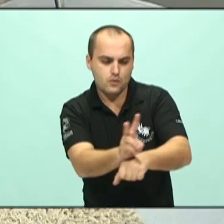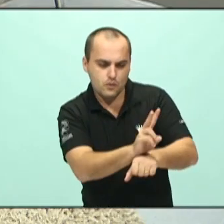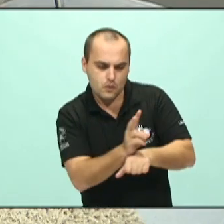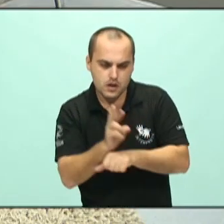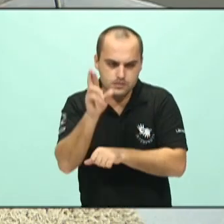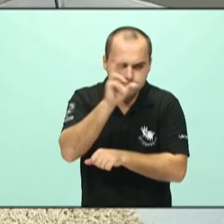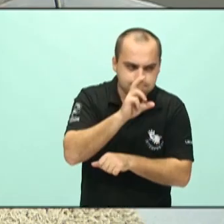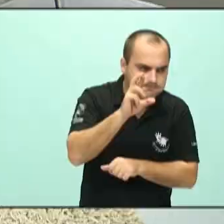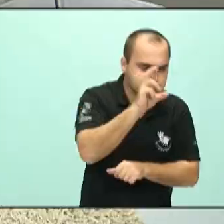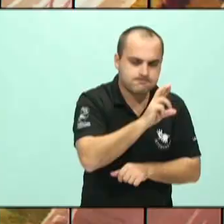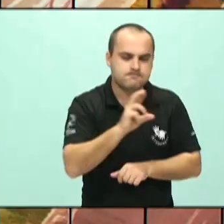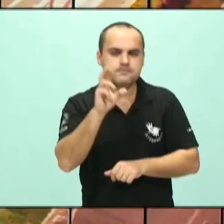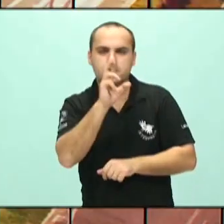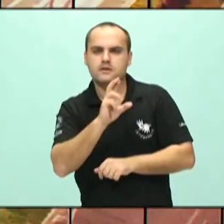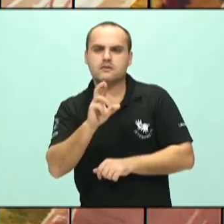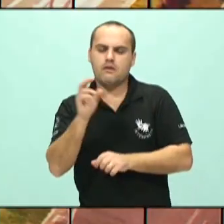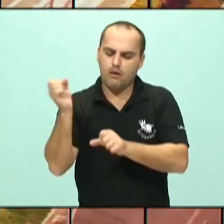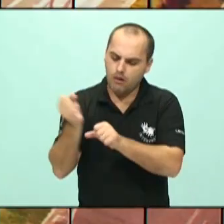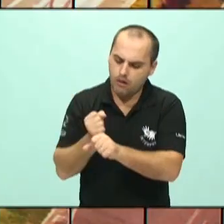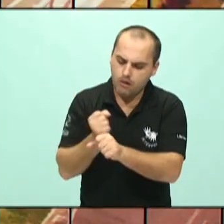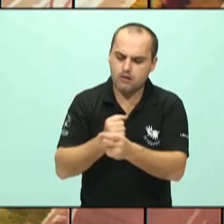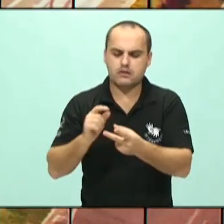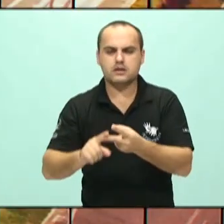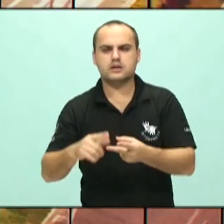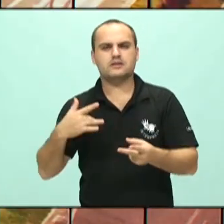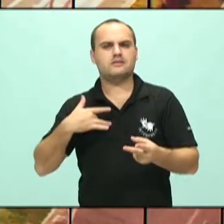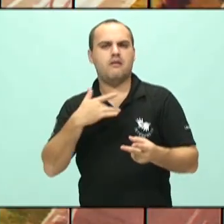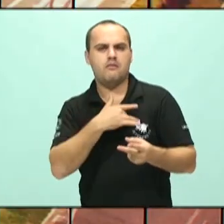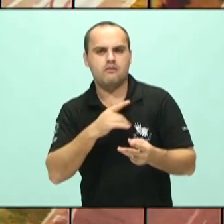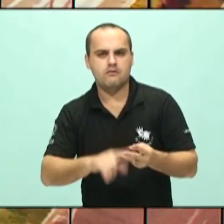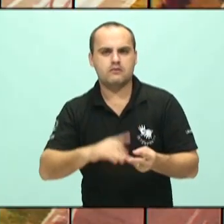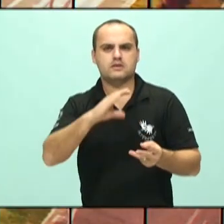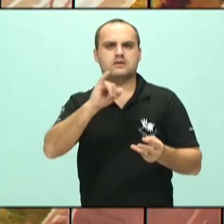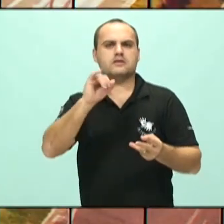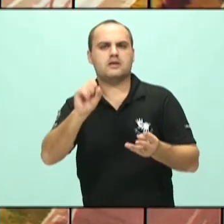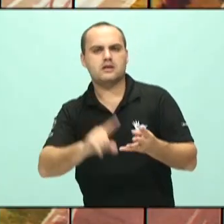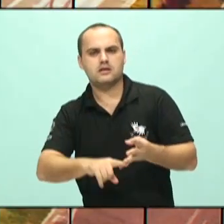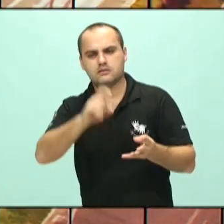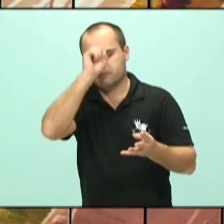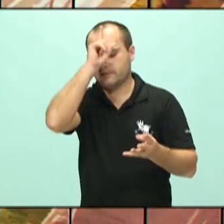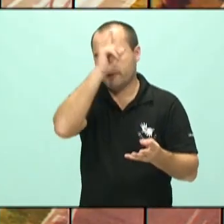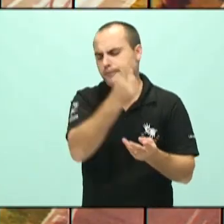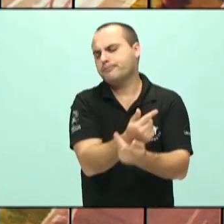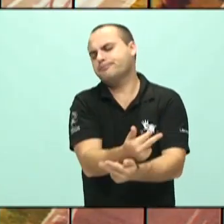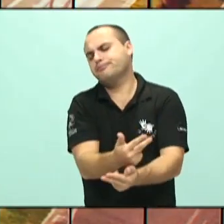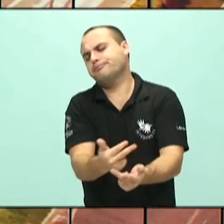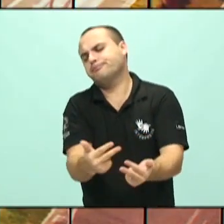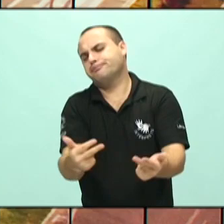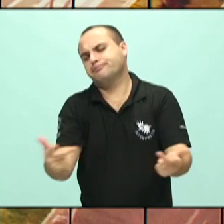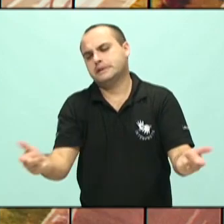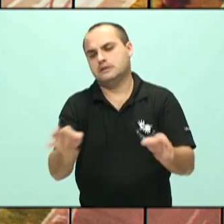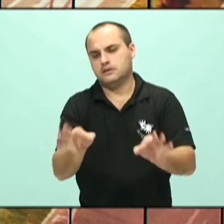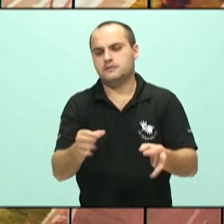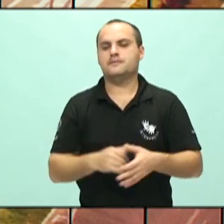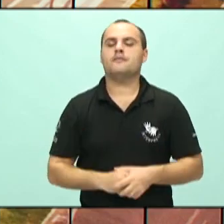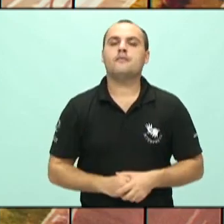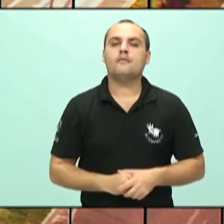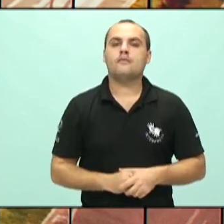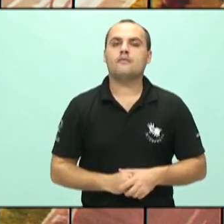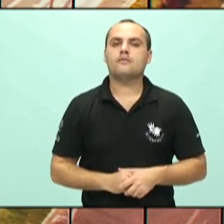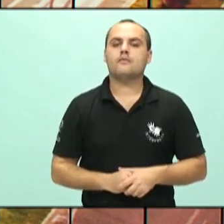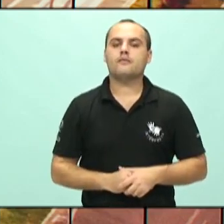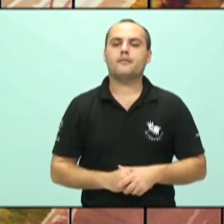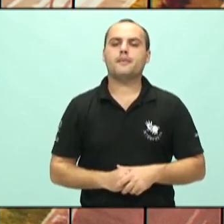senhor exerce, obras, unidade de saúde, CIS, Hospital Marieta, enfim, vai por aí. No